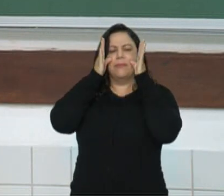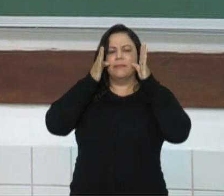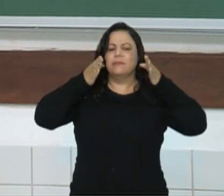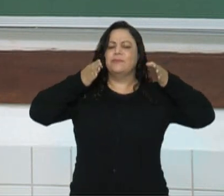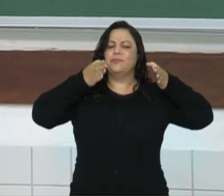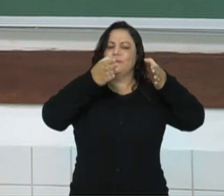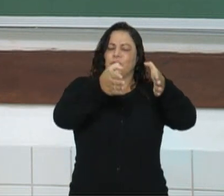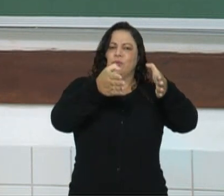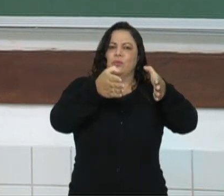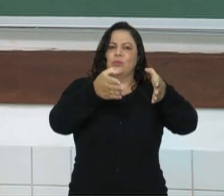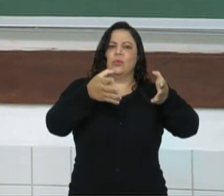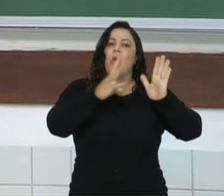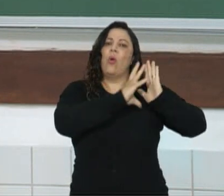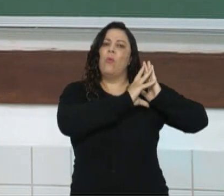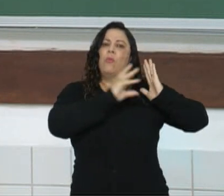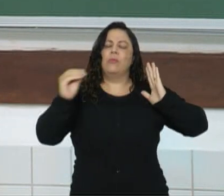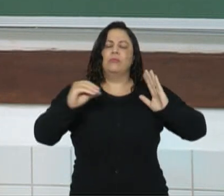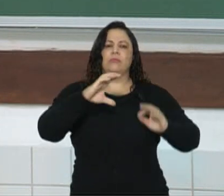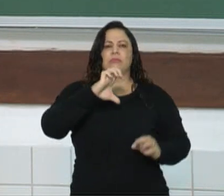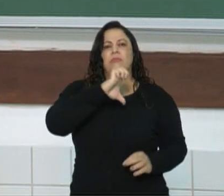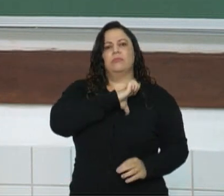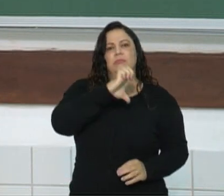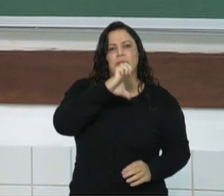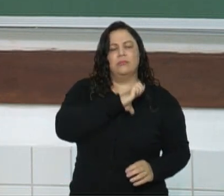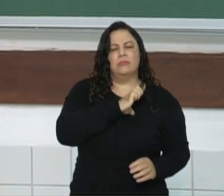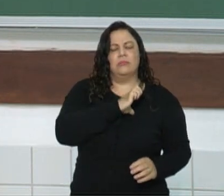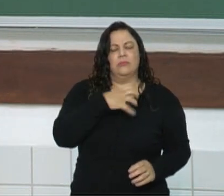esse modelo ético de uma forma que